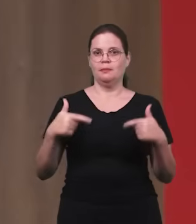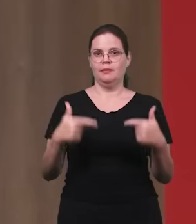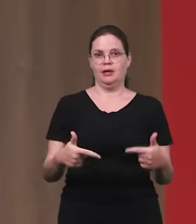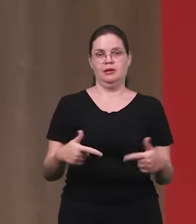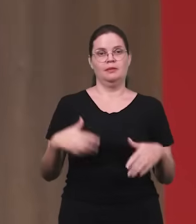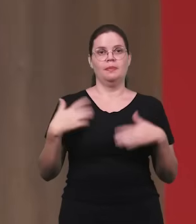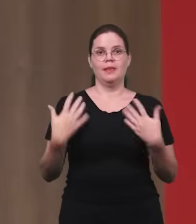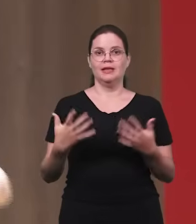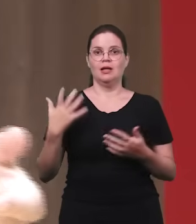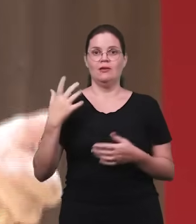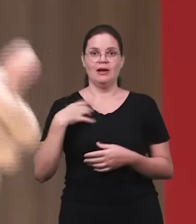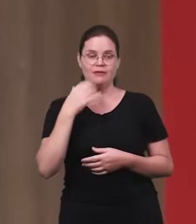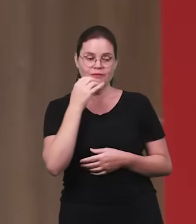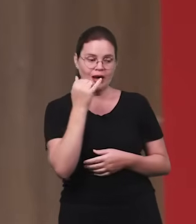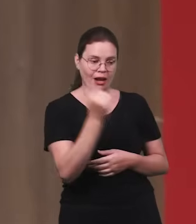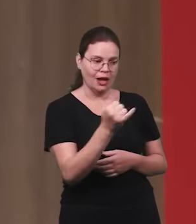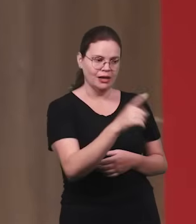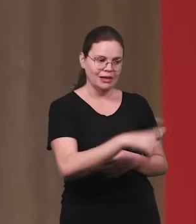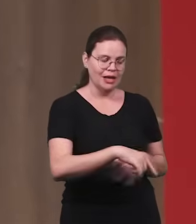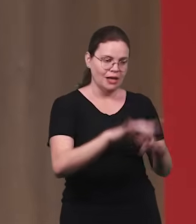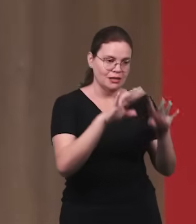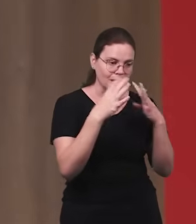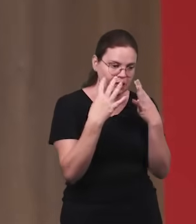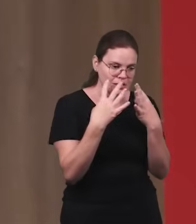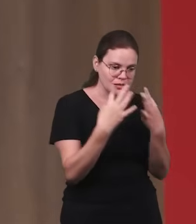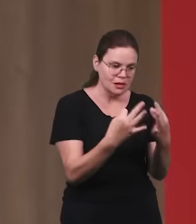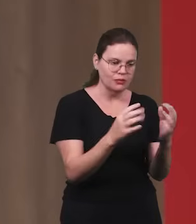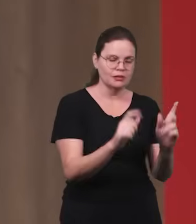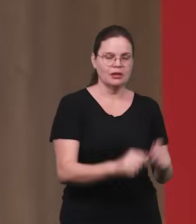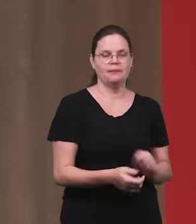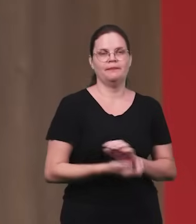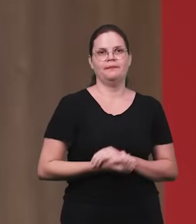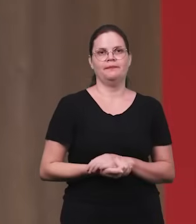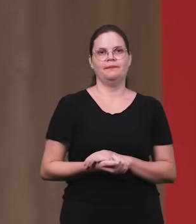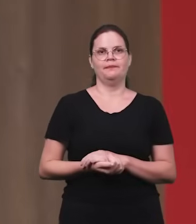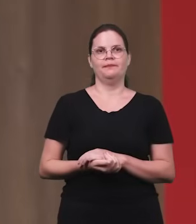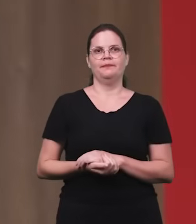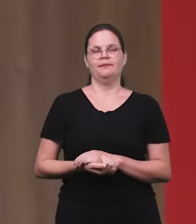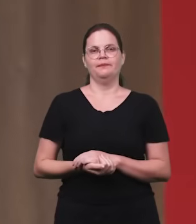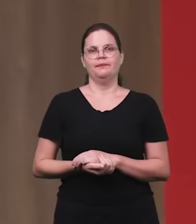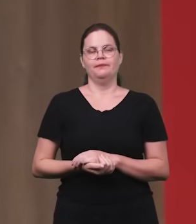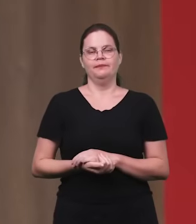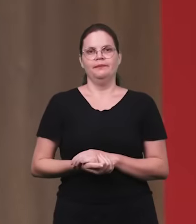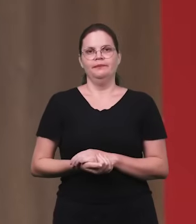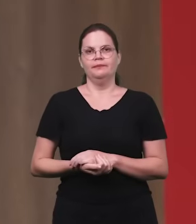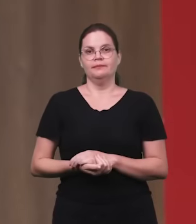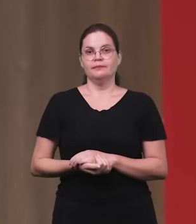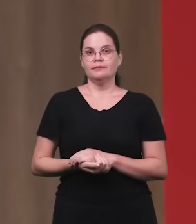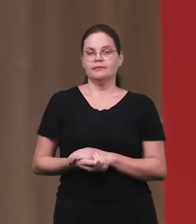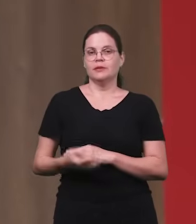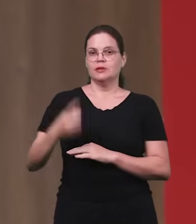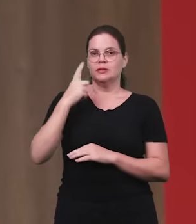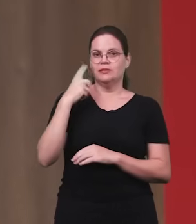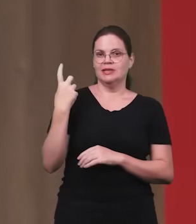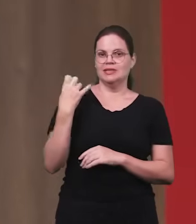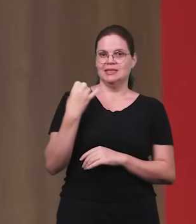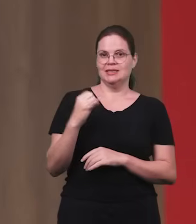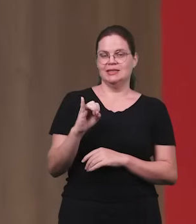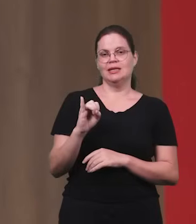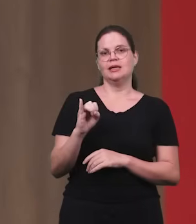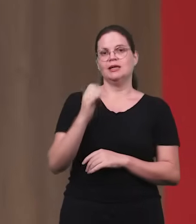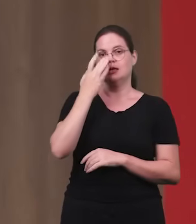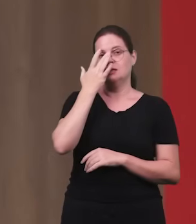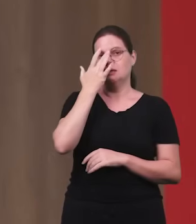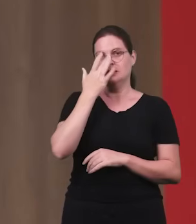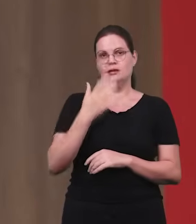Então, falar e os nossos filhos ouvirão. É porque você vê hoje que as crianças, você tem um adulto falando com eles, ele já